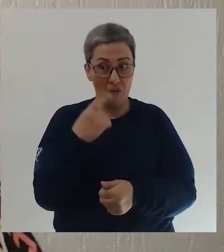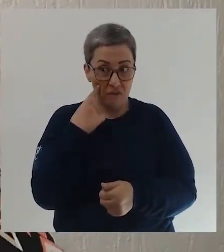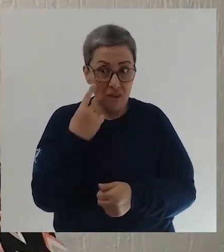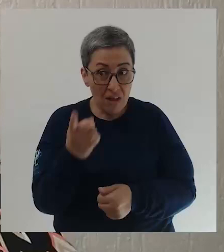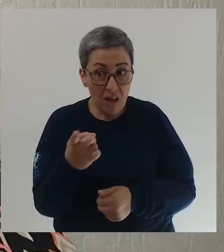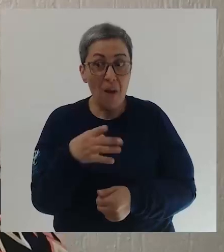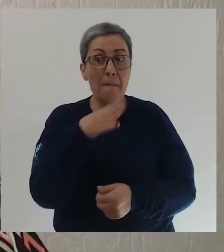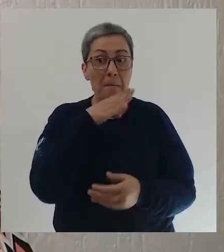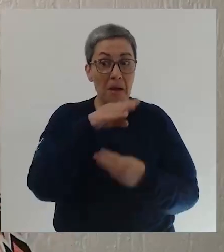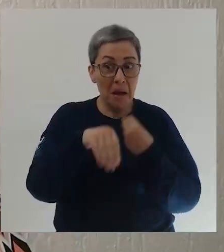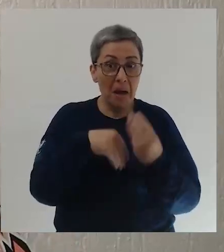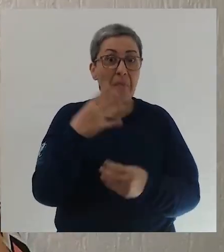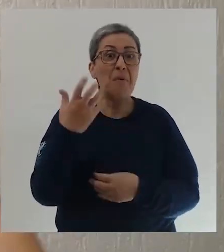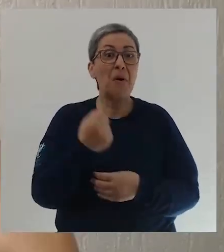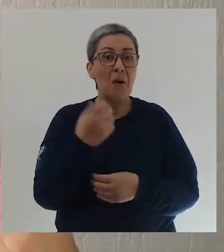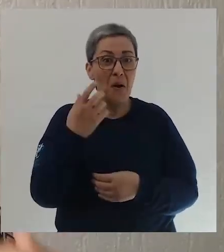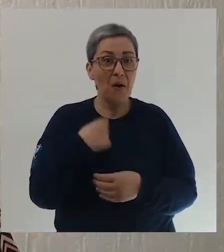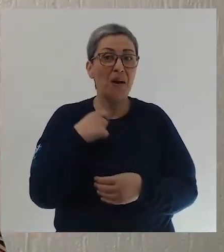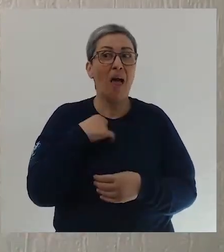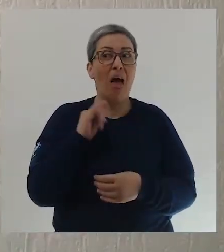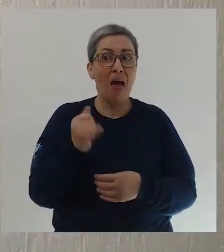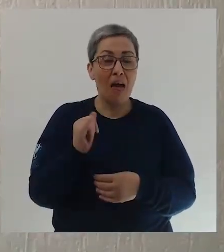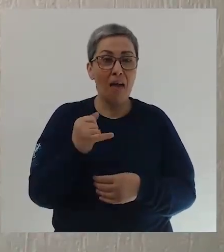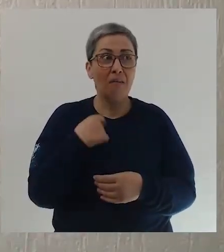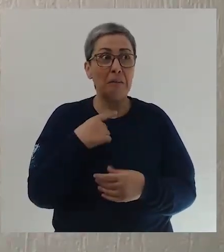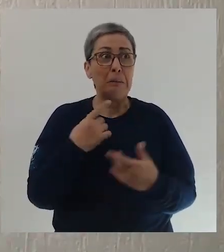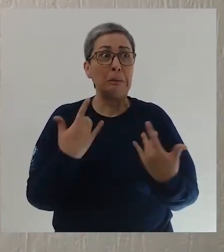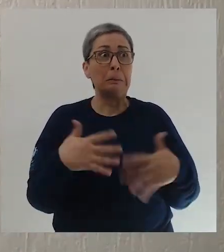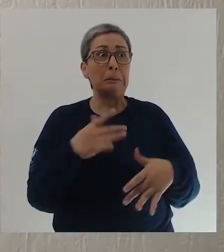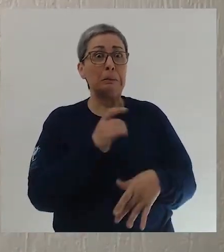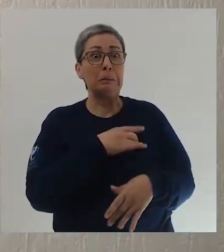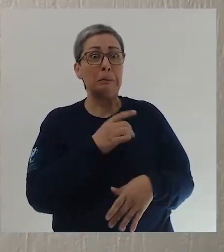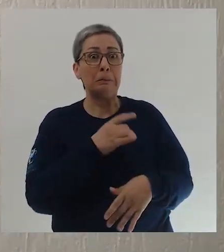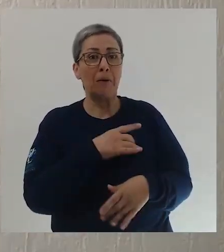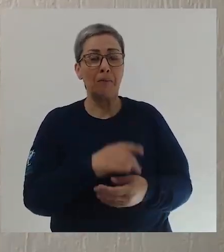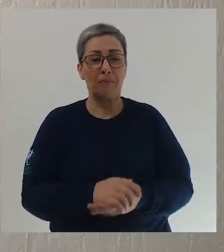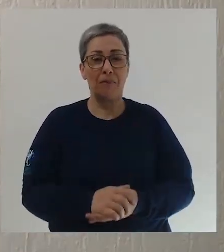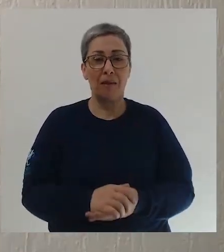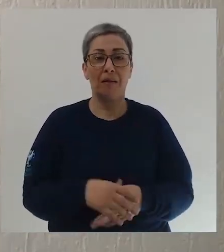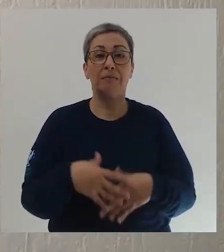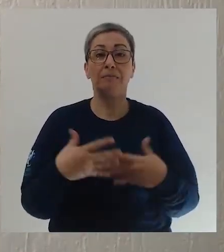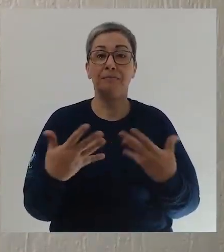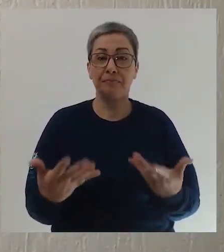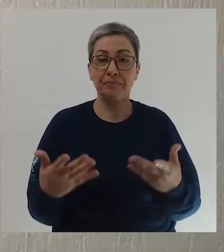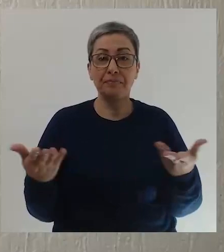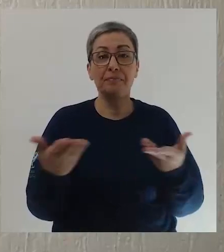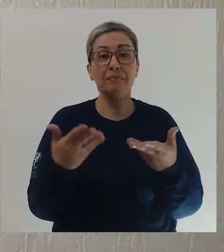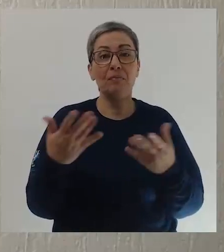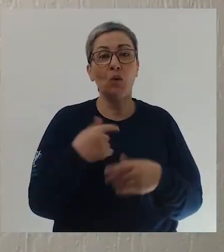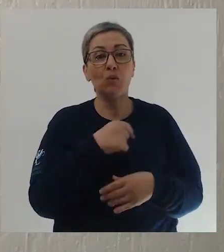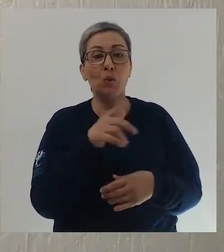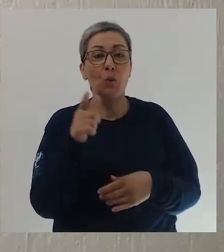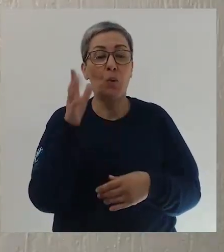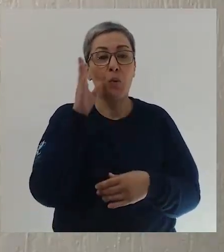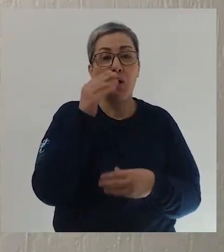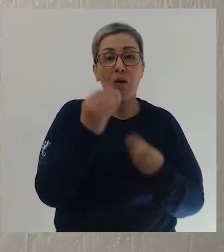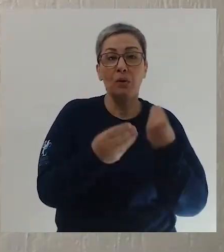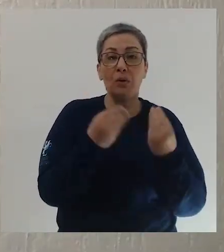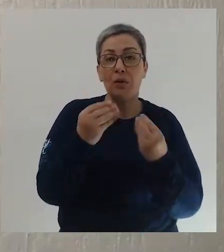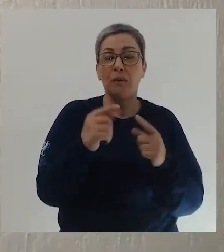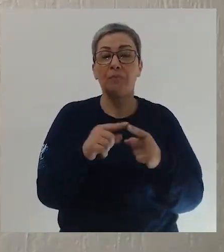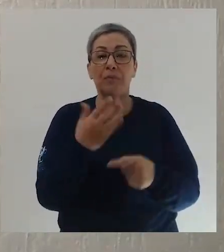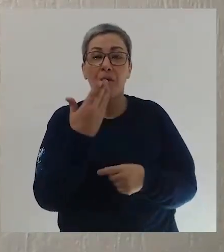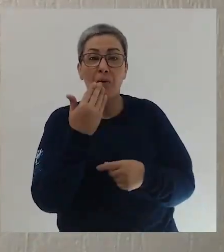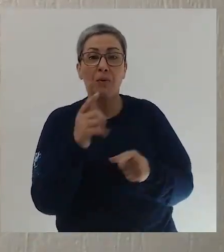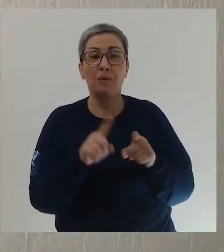para reforçar essa história, essa lenda entre os escravos e eles ficarem realmente aí amedrontados. Agora, outras curiosidades também,